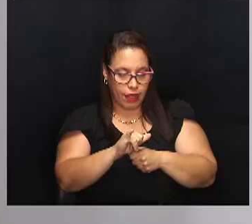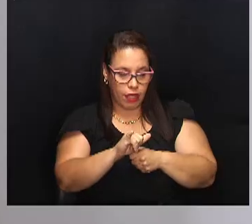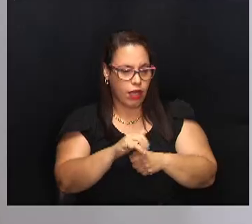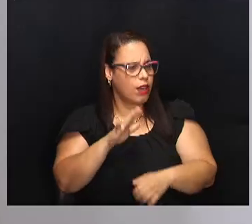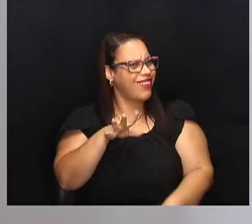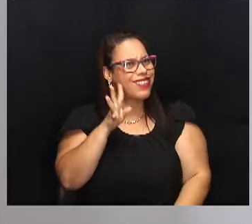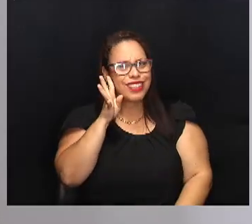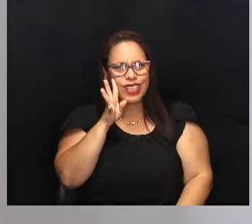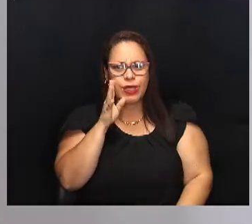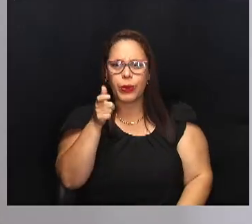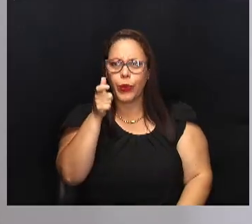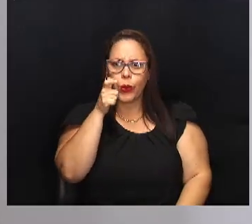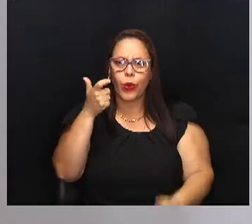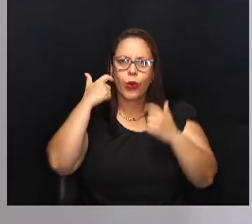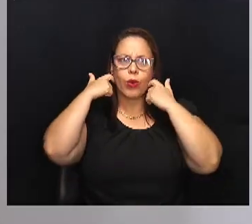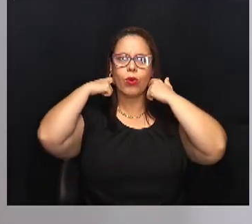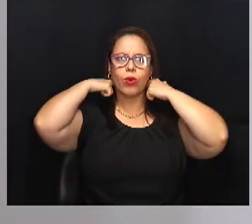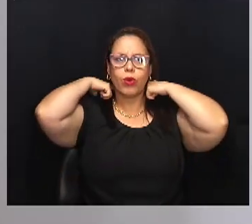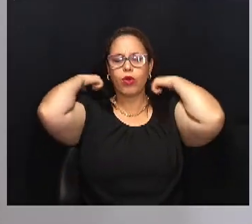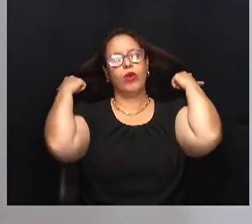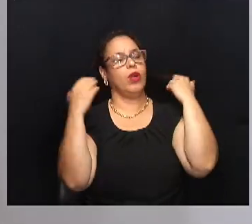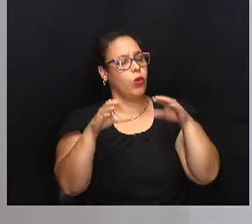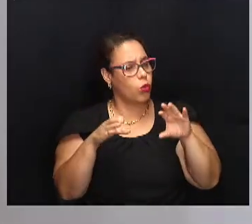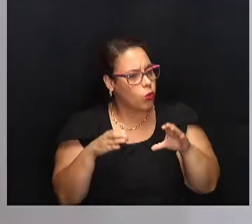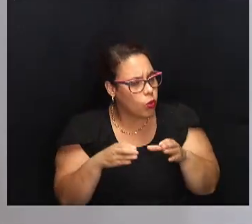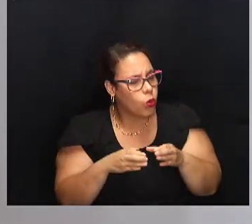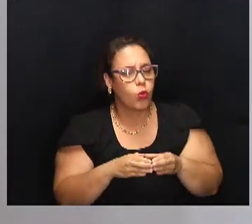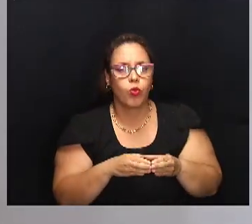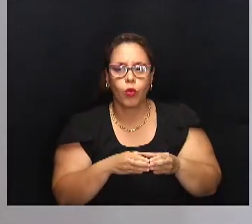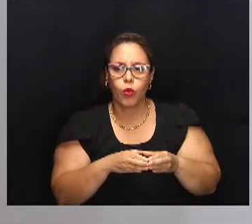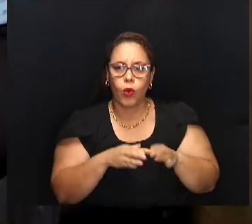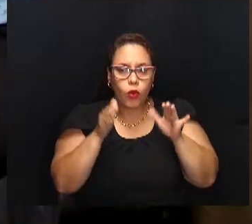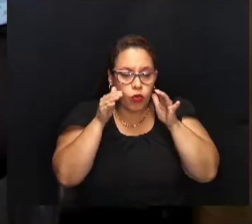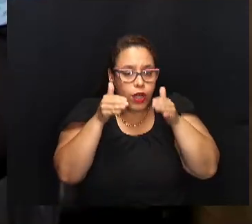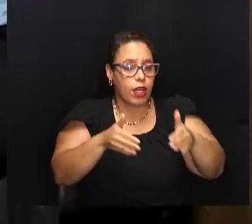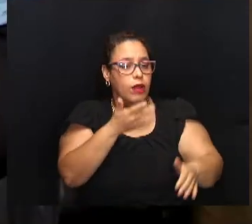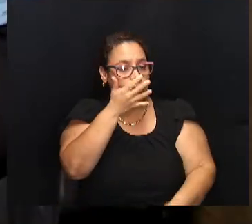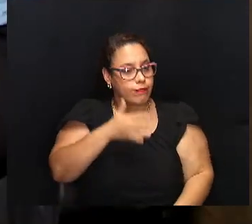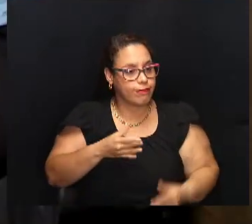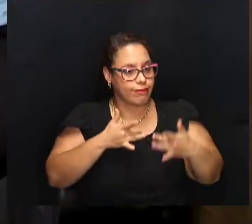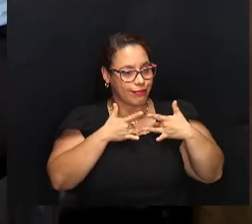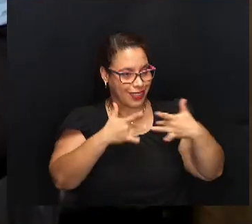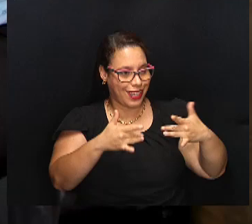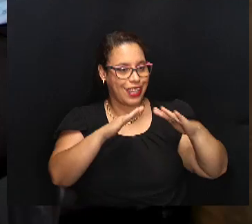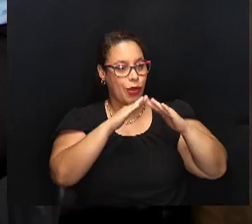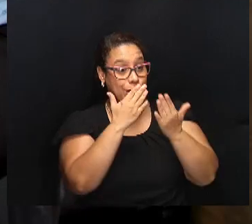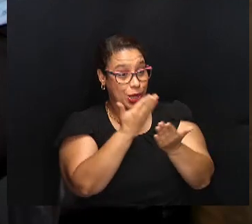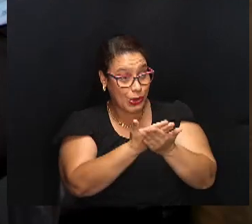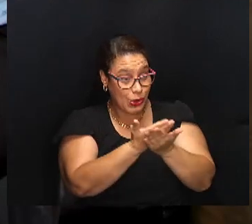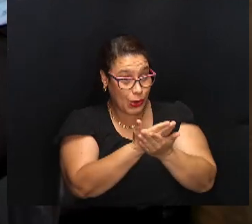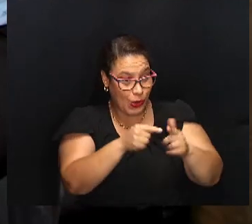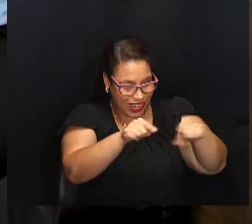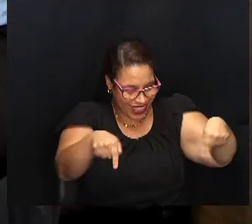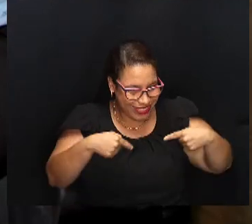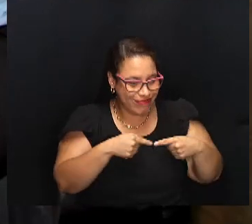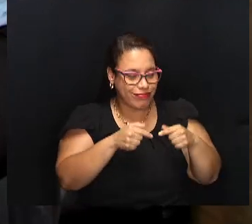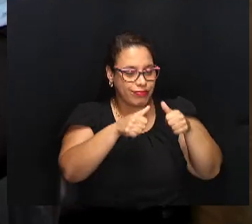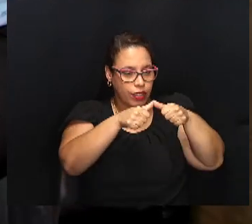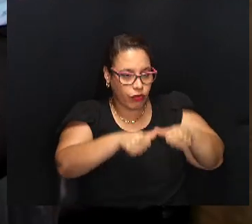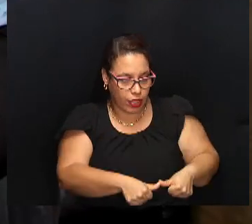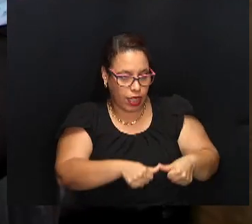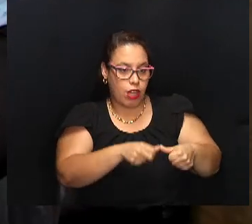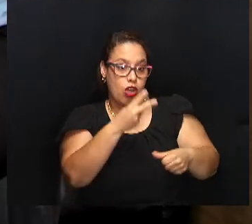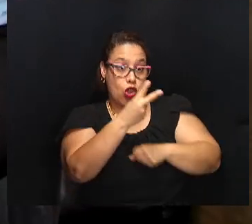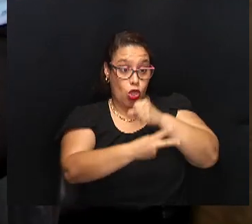super interessante, né, na comunidade, um trabalho voltado para criança e ela cedeu a escola para nós. Então, fiquei na escola por 2